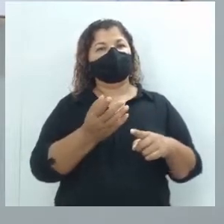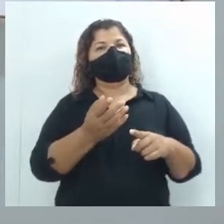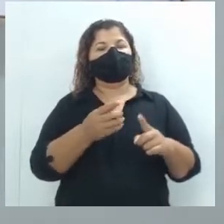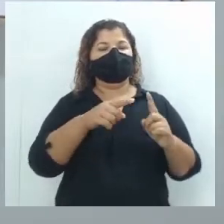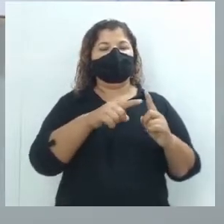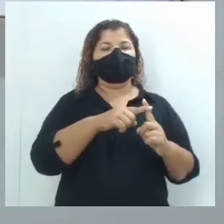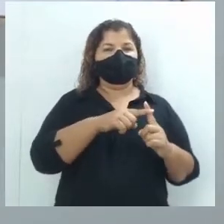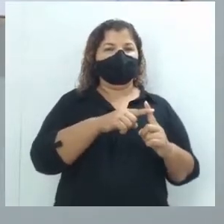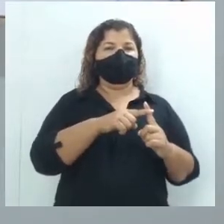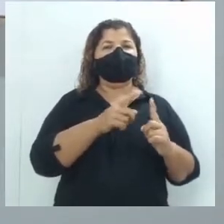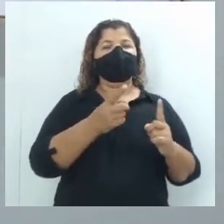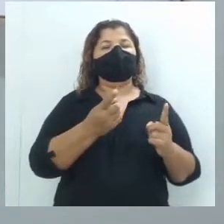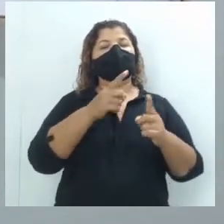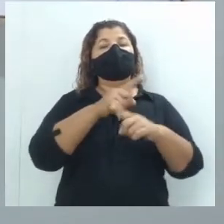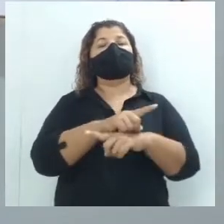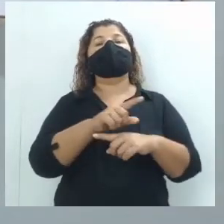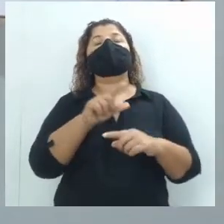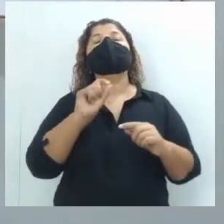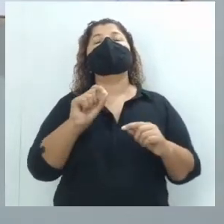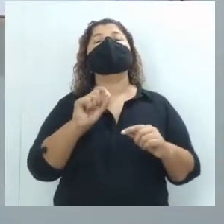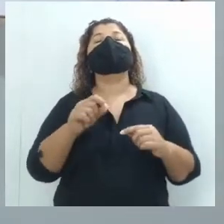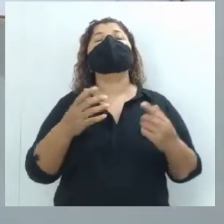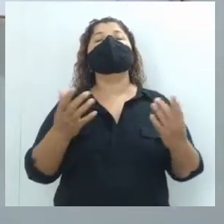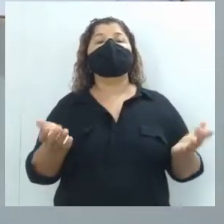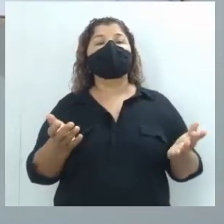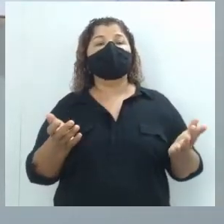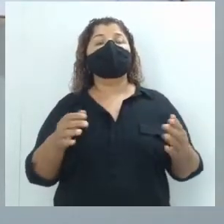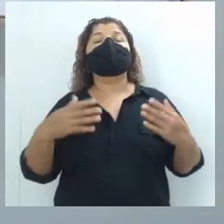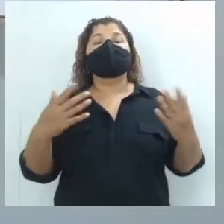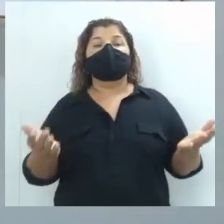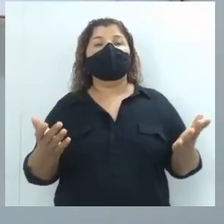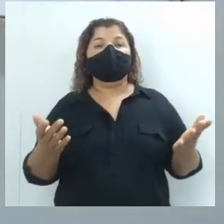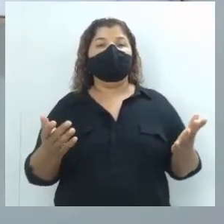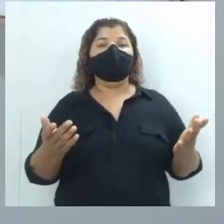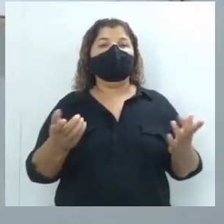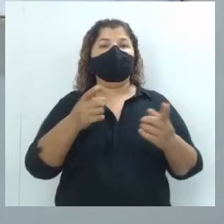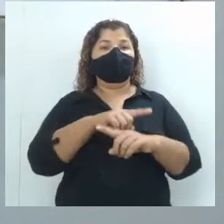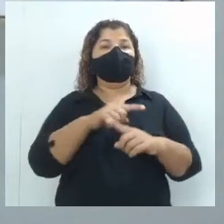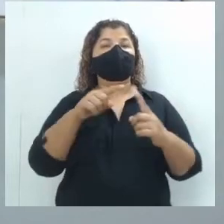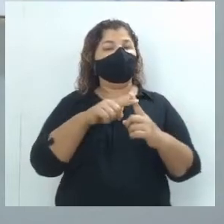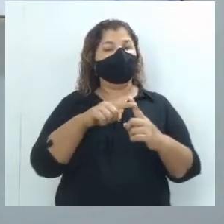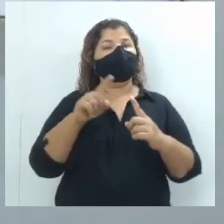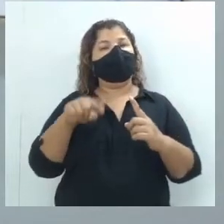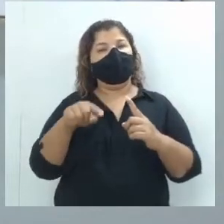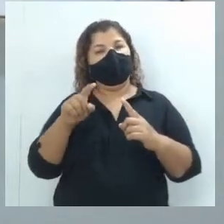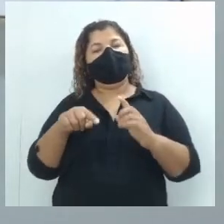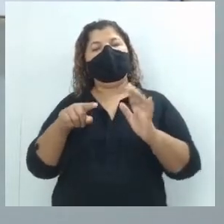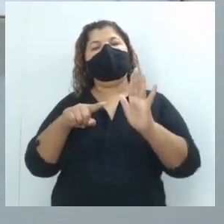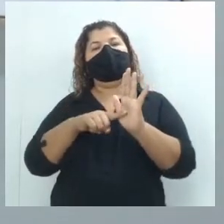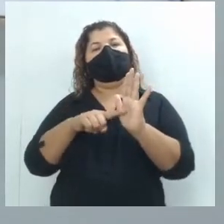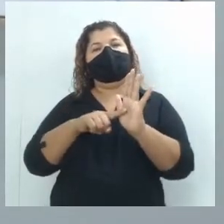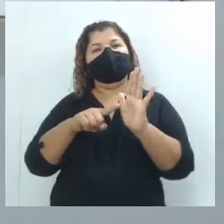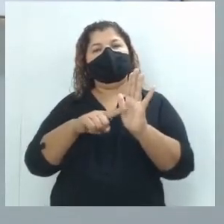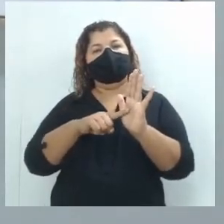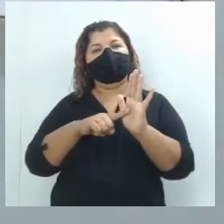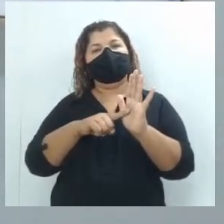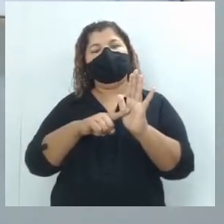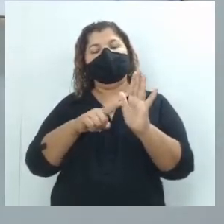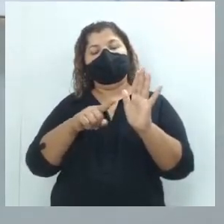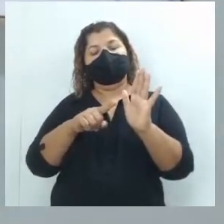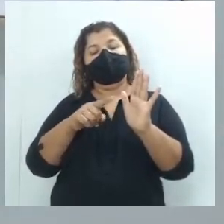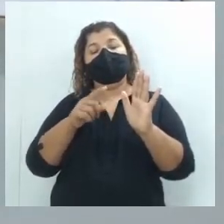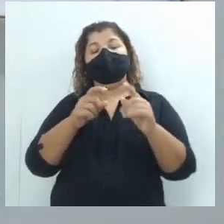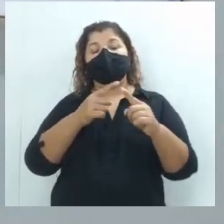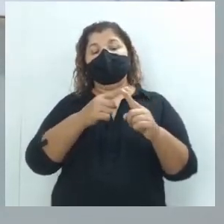de positivo? Tu está me assistindo agora. Qual é o contrário de positivo? Isso, negativo. Então, se o positivo vai formar um